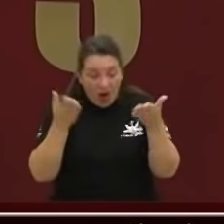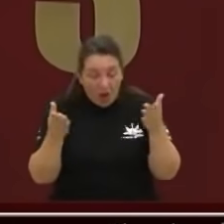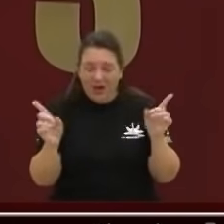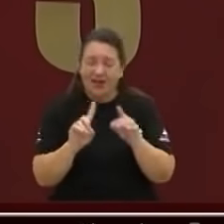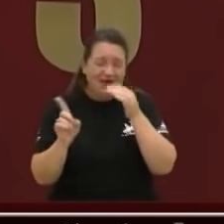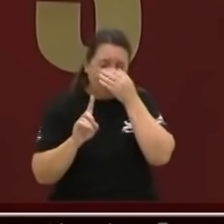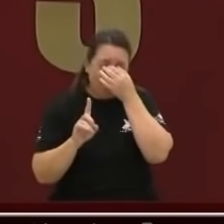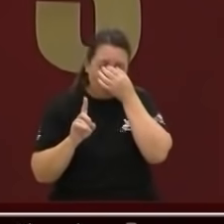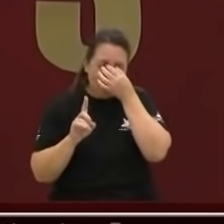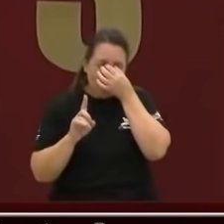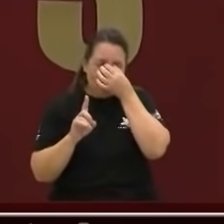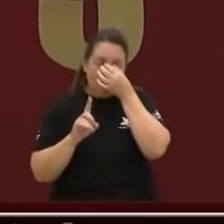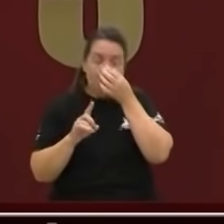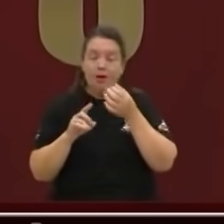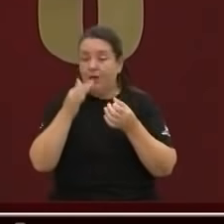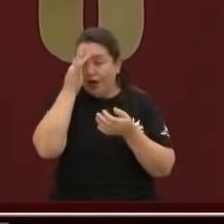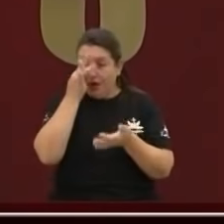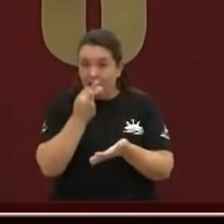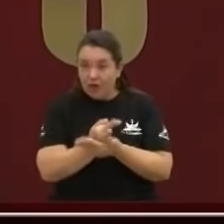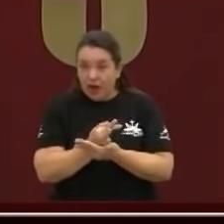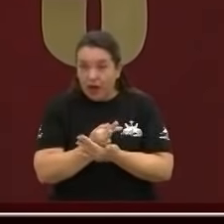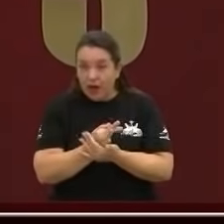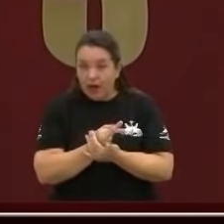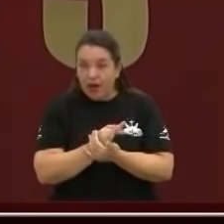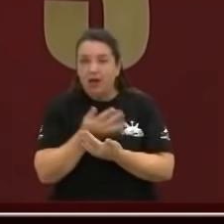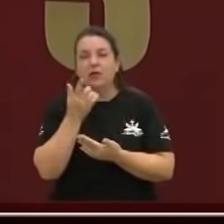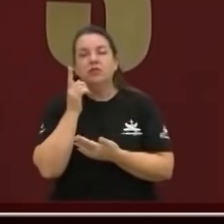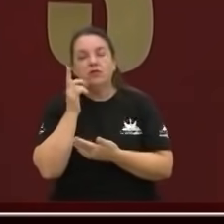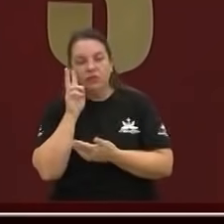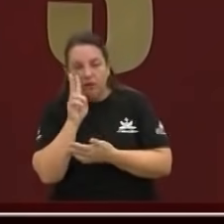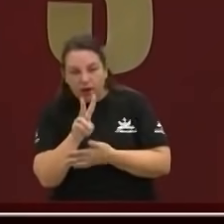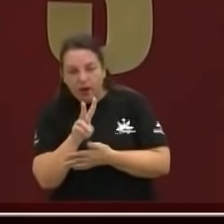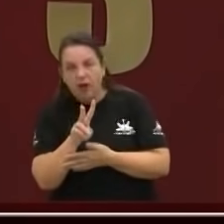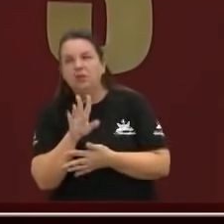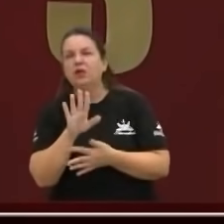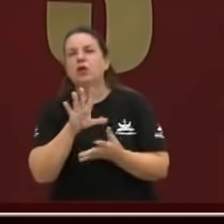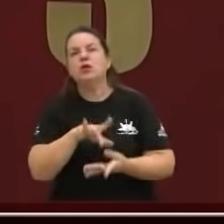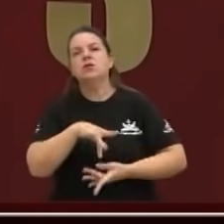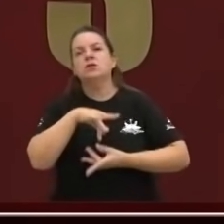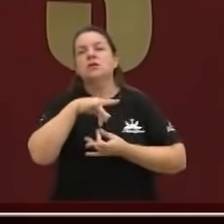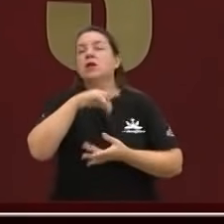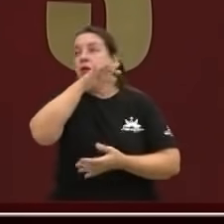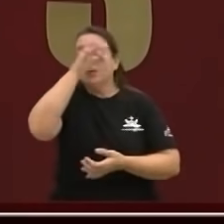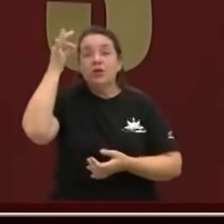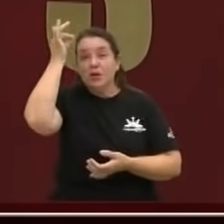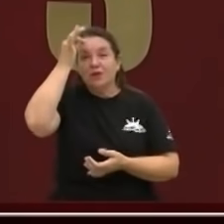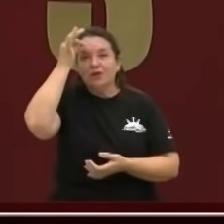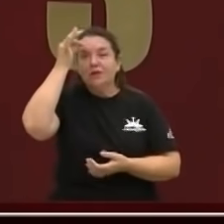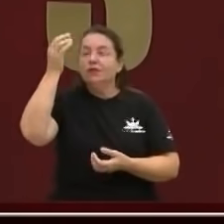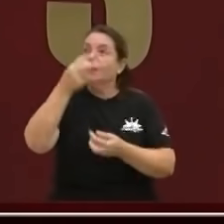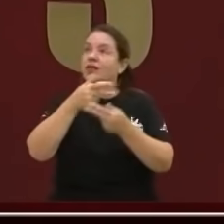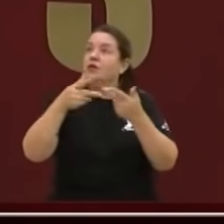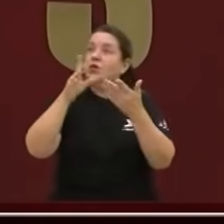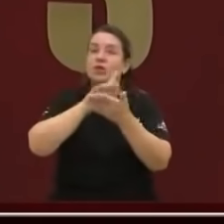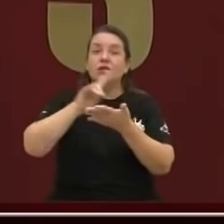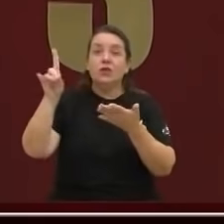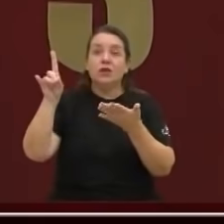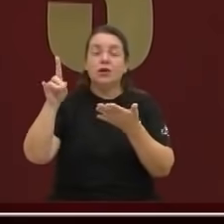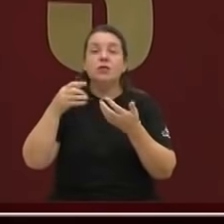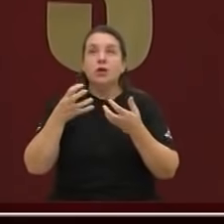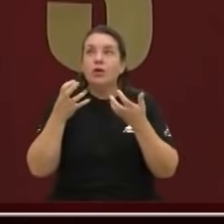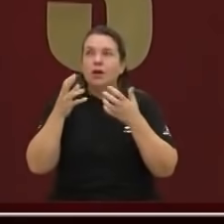quero enxergar pela fé. Eu quero enxergar pelo Espírito Santo as coisas que vêm do alto.